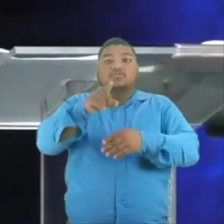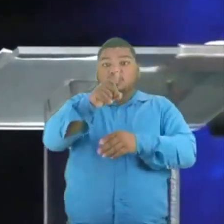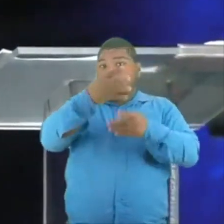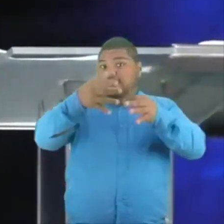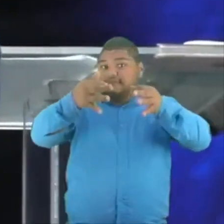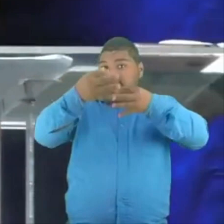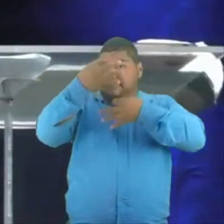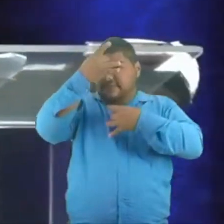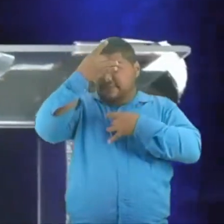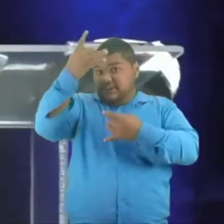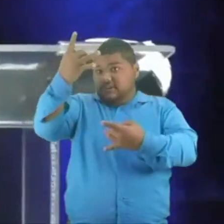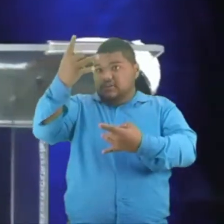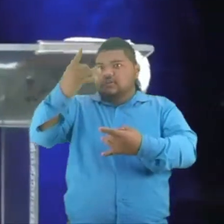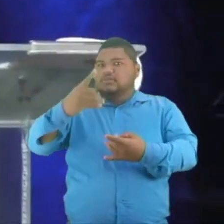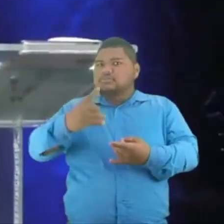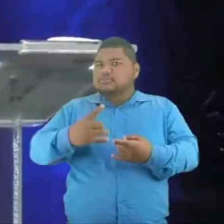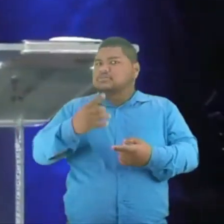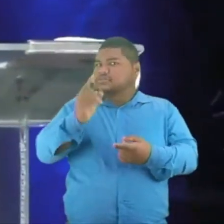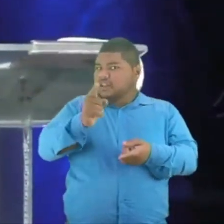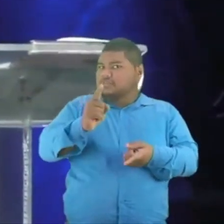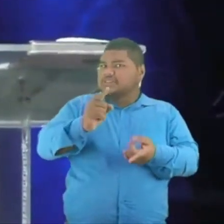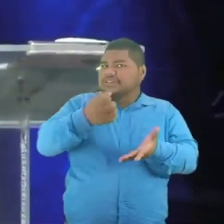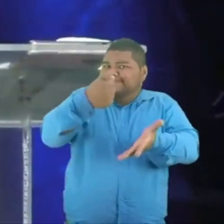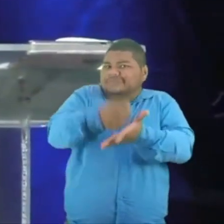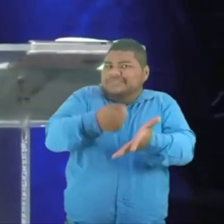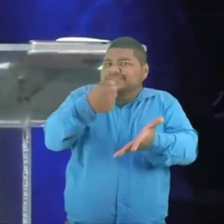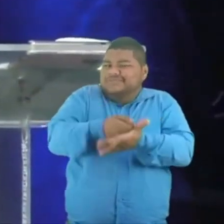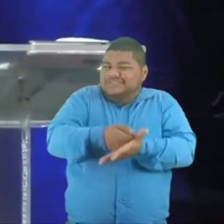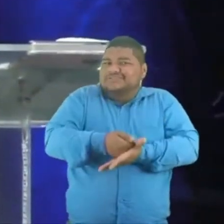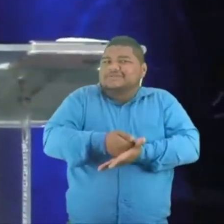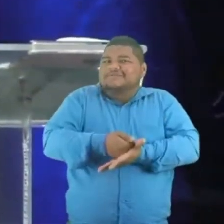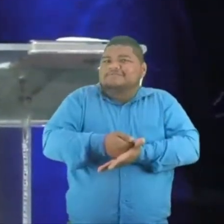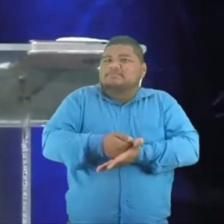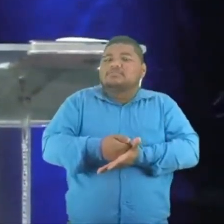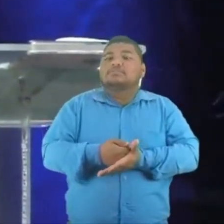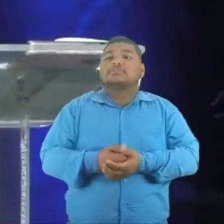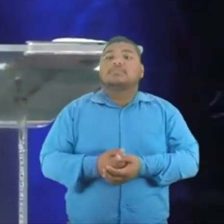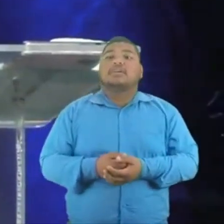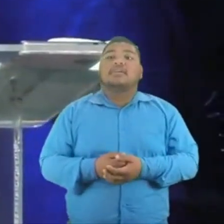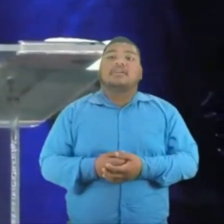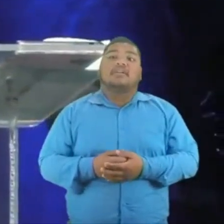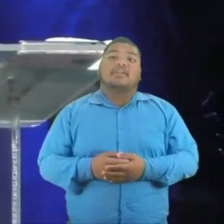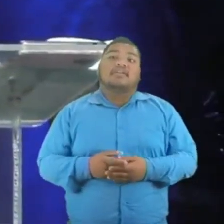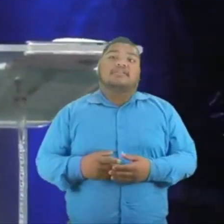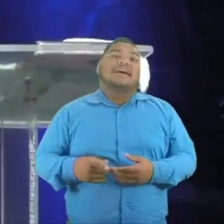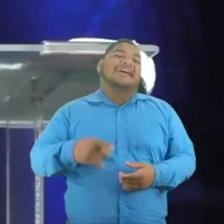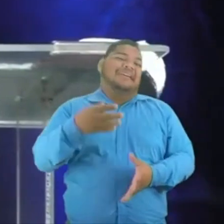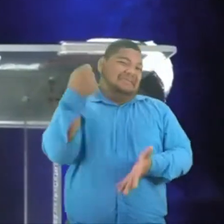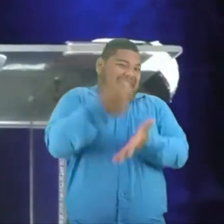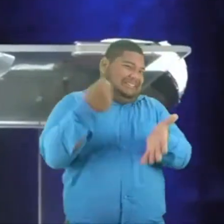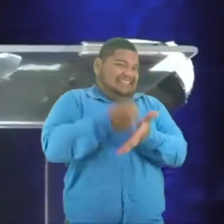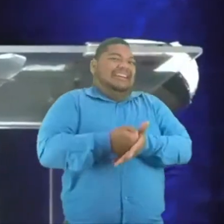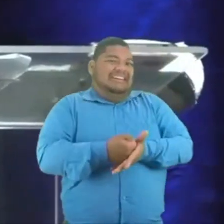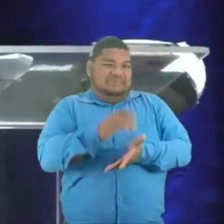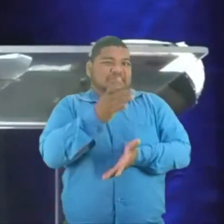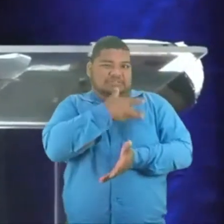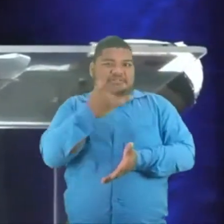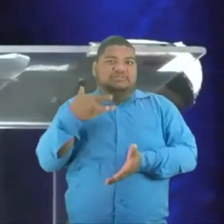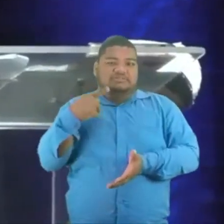que é perseverança? Você sabe o que é perseverança? Ah, é perseverar, pastor. Não, claro,